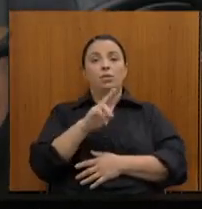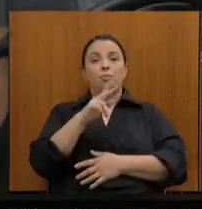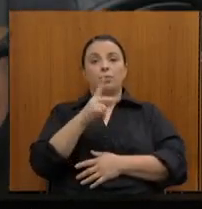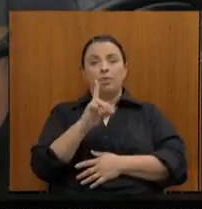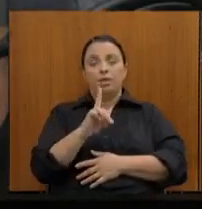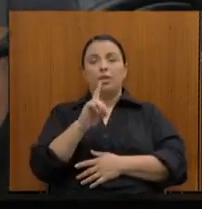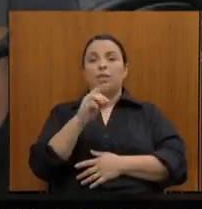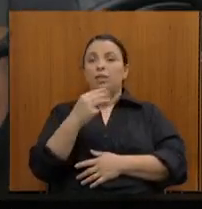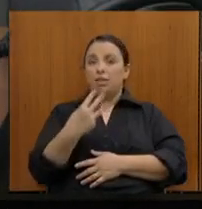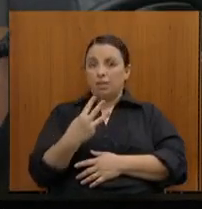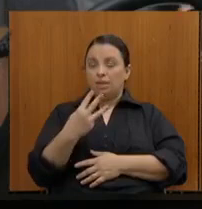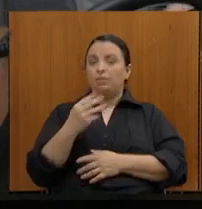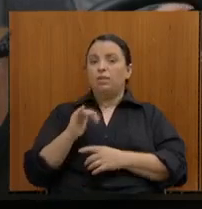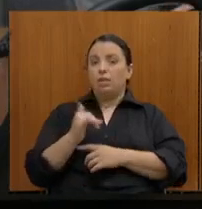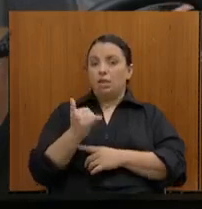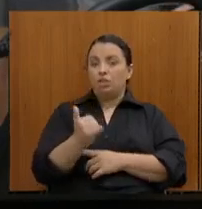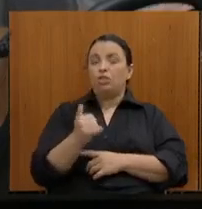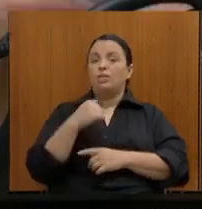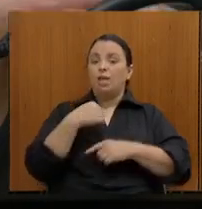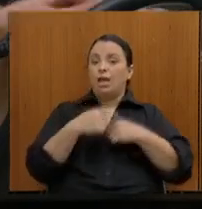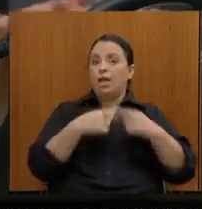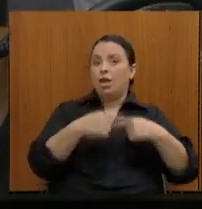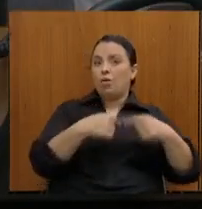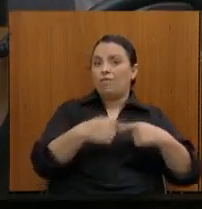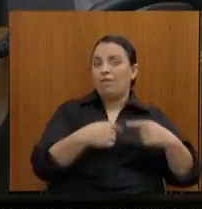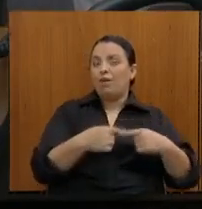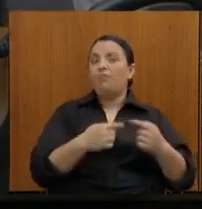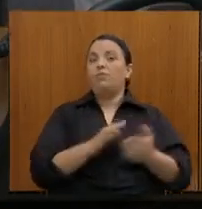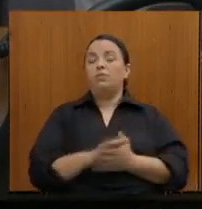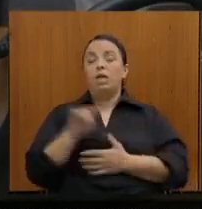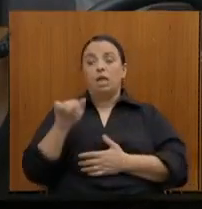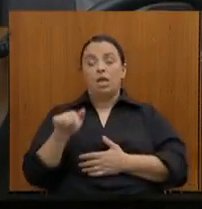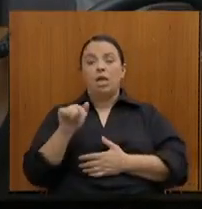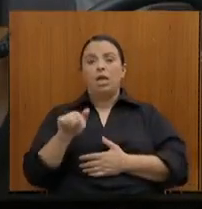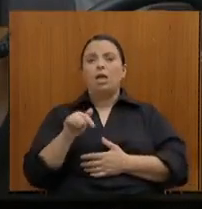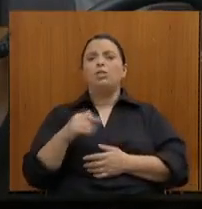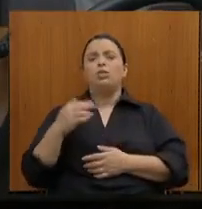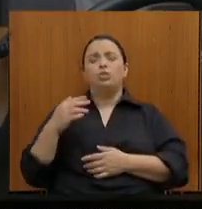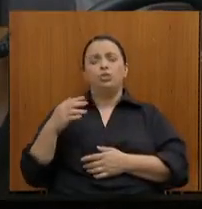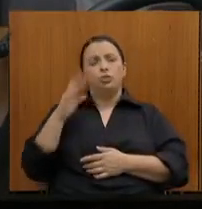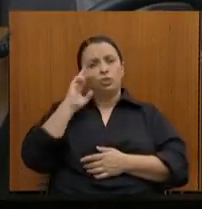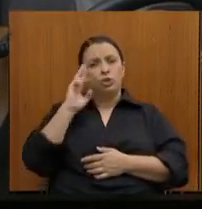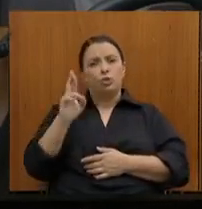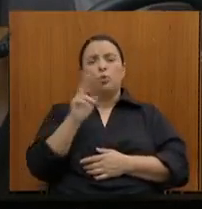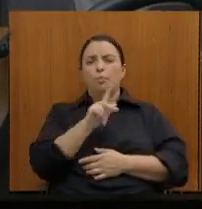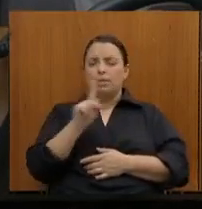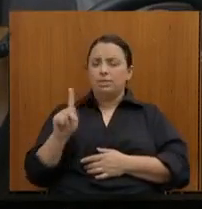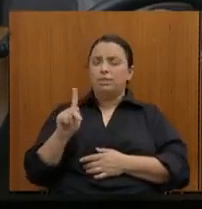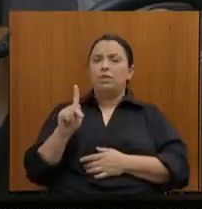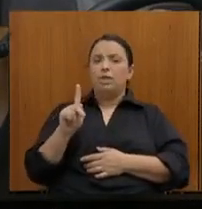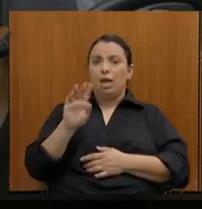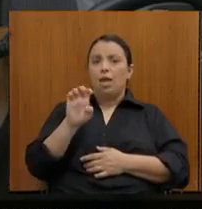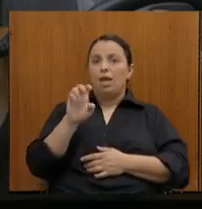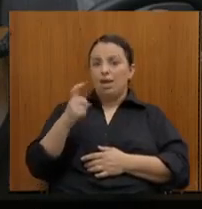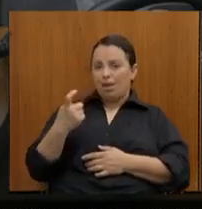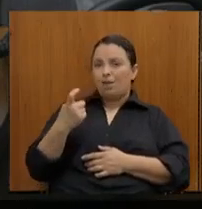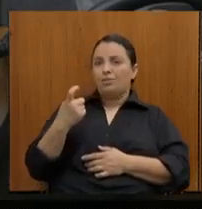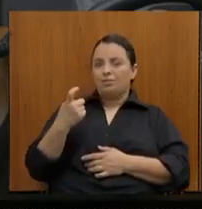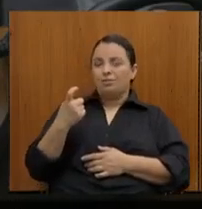Doutor José da Costa que foi diretor-presidente da nossa Cemig presidente da Eletrobras